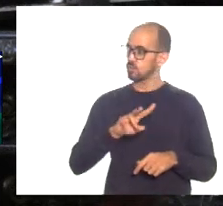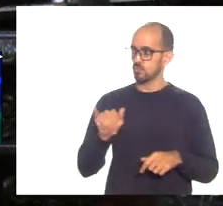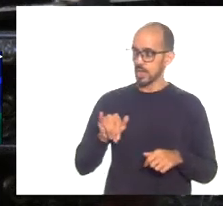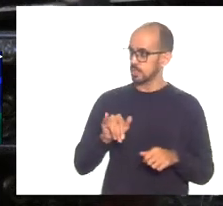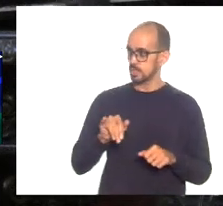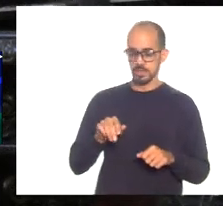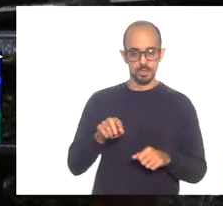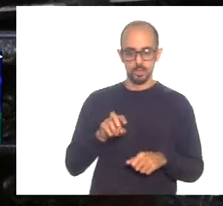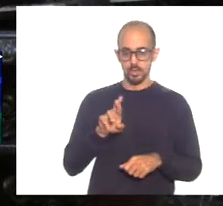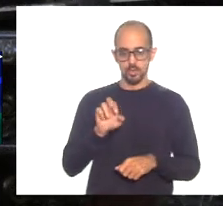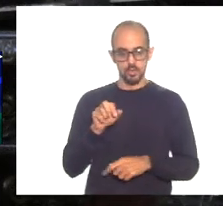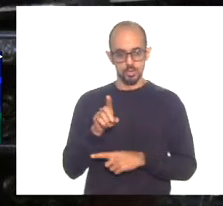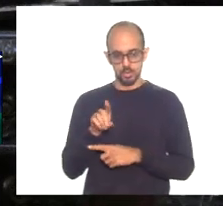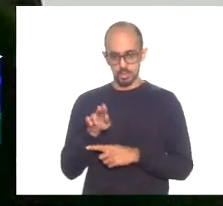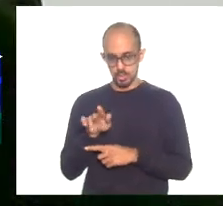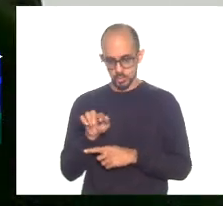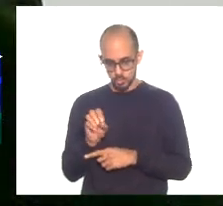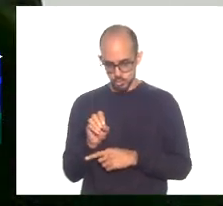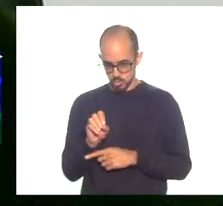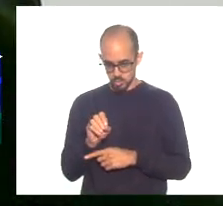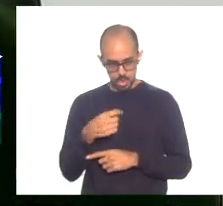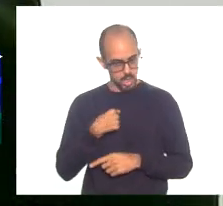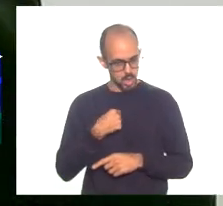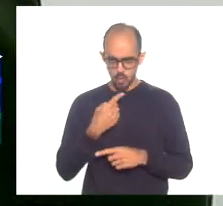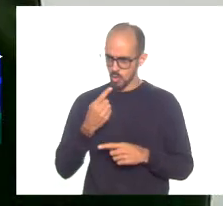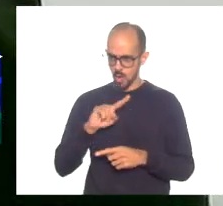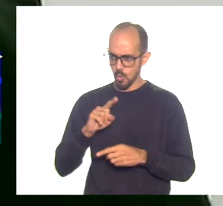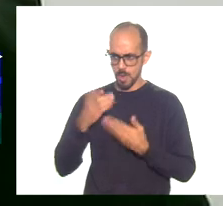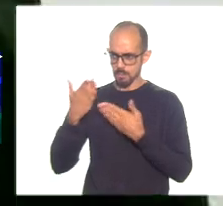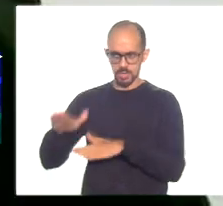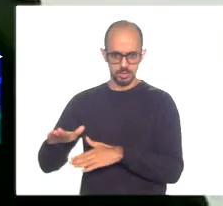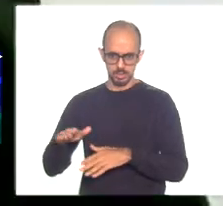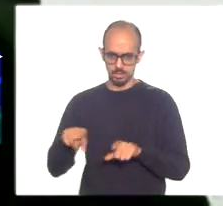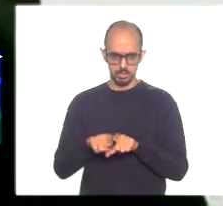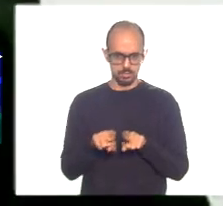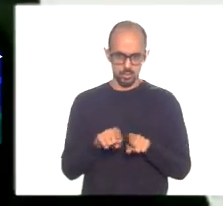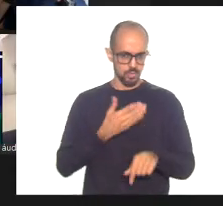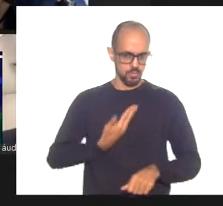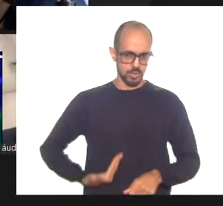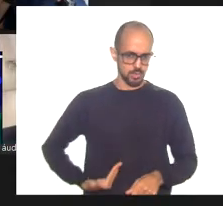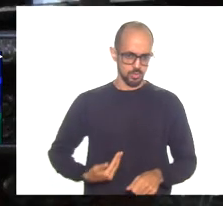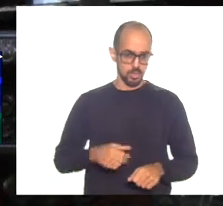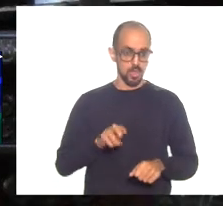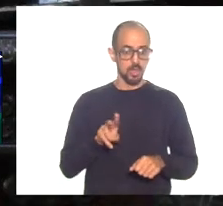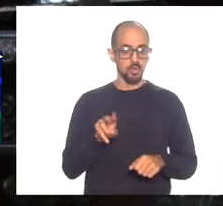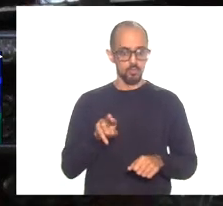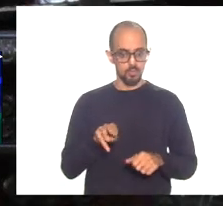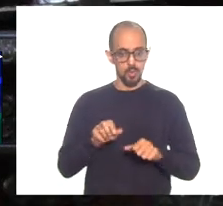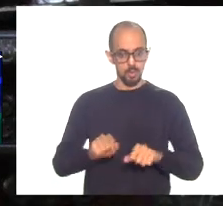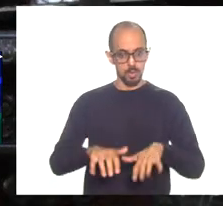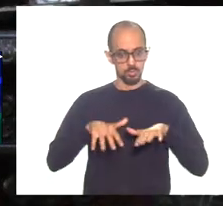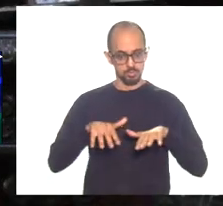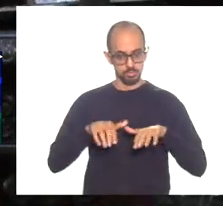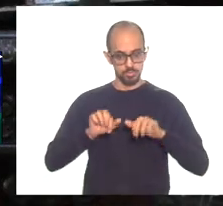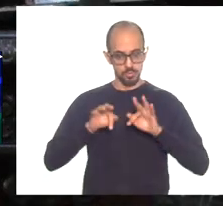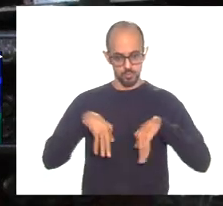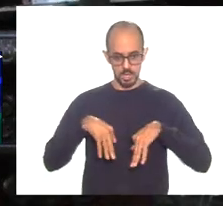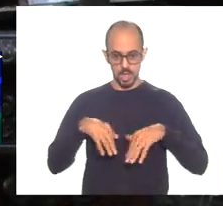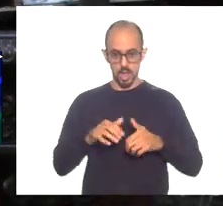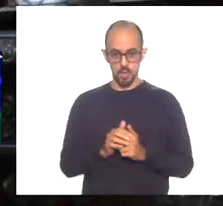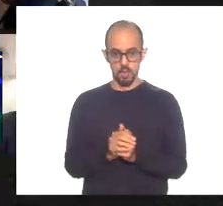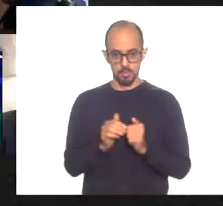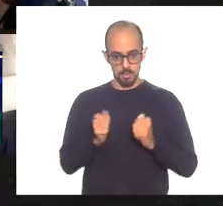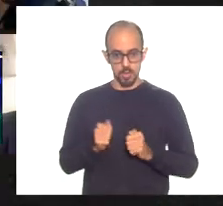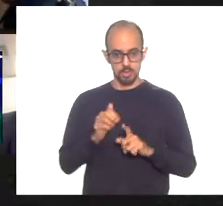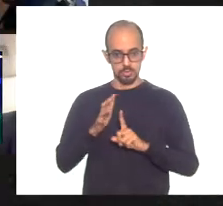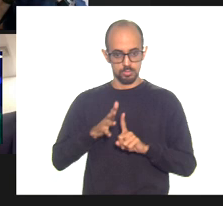não vai ter não ameacei nem eu nem vou passar para o expediente final que está escrito poderá usar